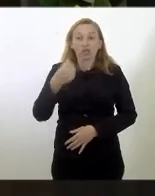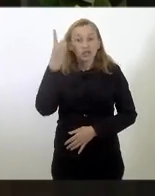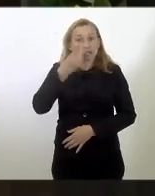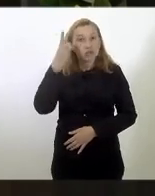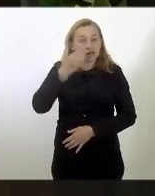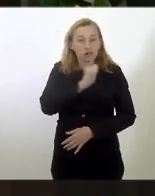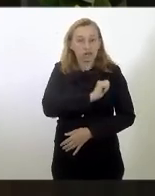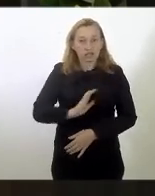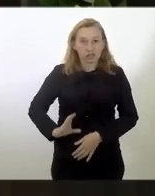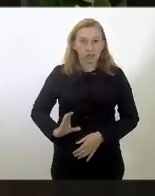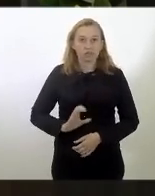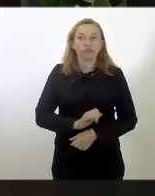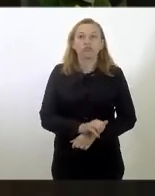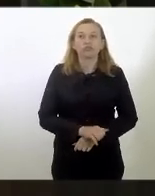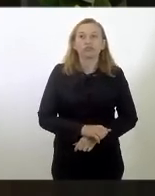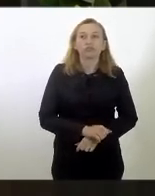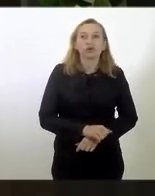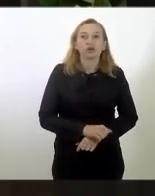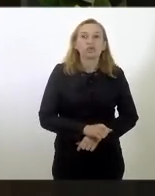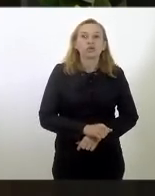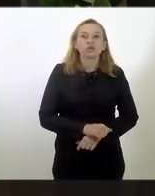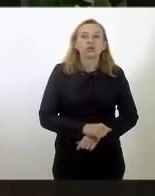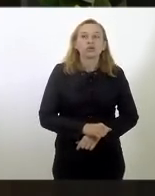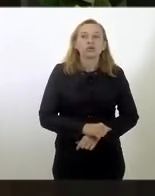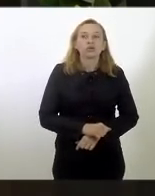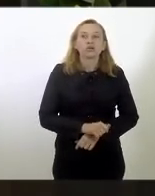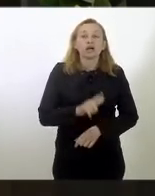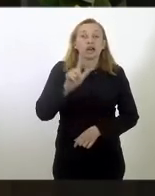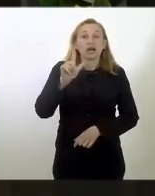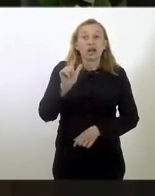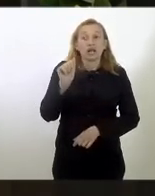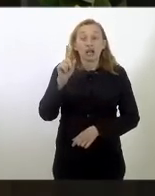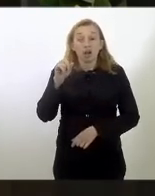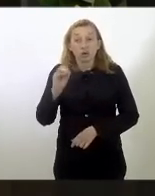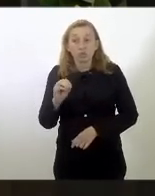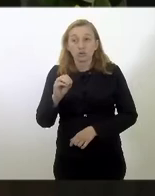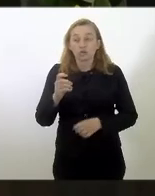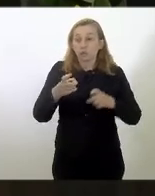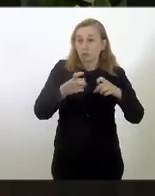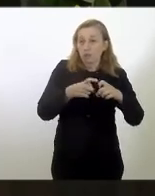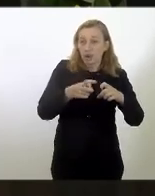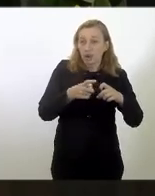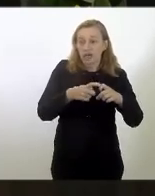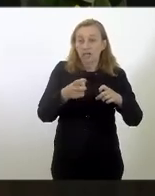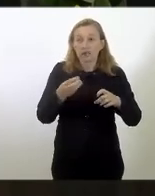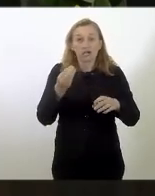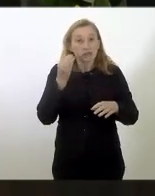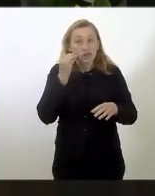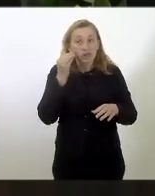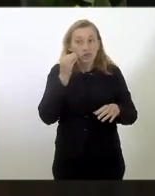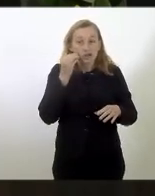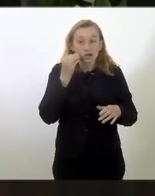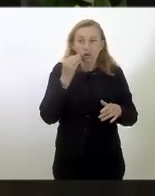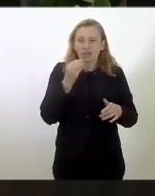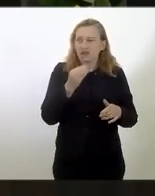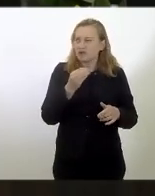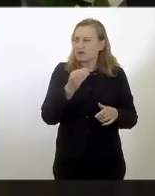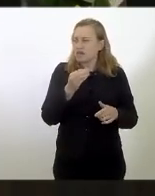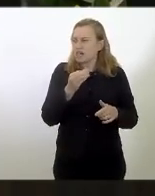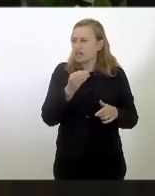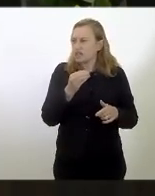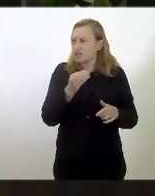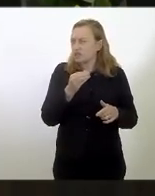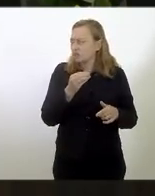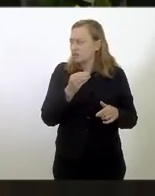André Siciliano, que dispõe sobre o laudo médico pericial que atesta deficiências irreversíveis, pendente de pareceres